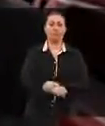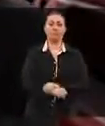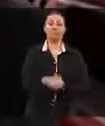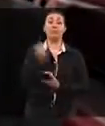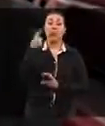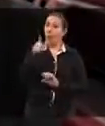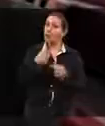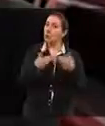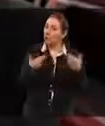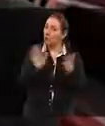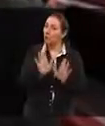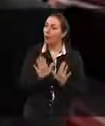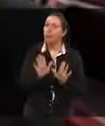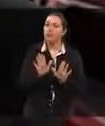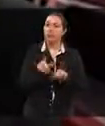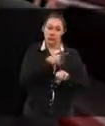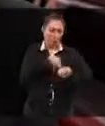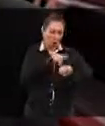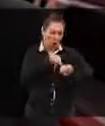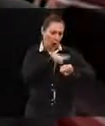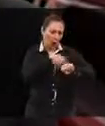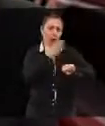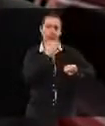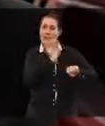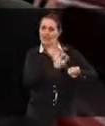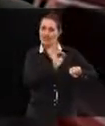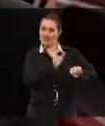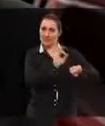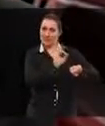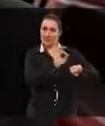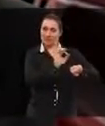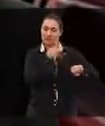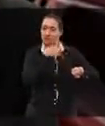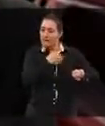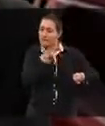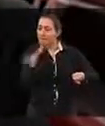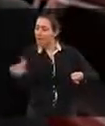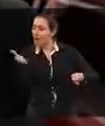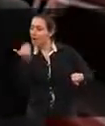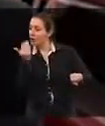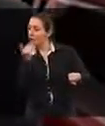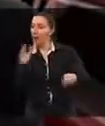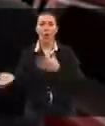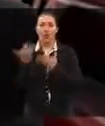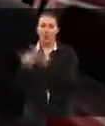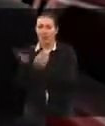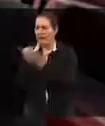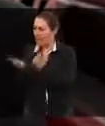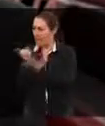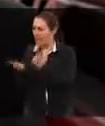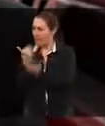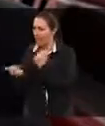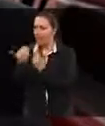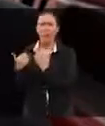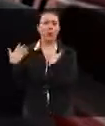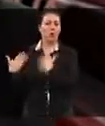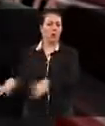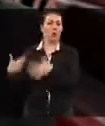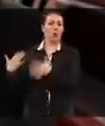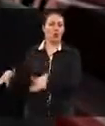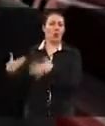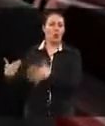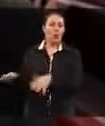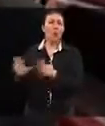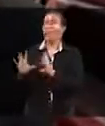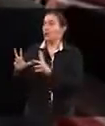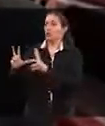né? Outra questão, a gente fica muito tempo sem comer, o que acontece? Quando a gente tem a primeira oportunidade, a gente vai comer as paredes,